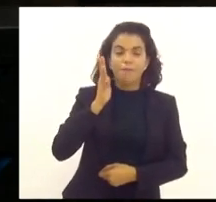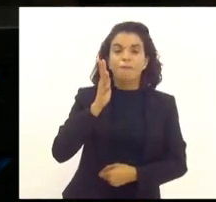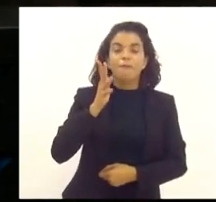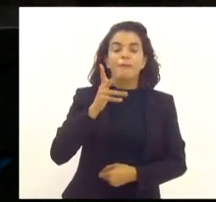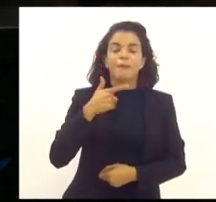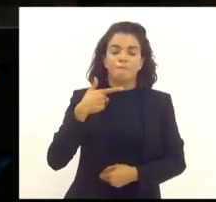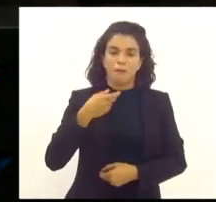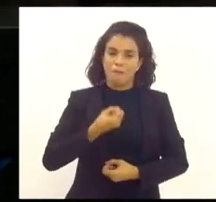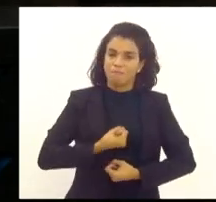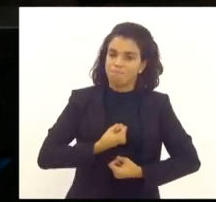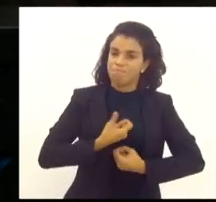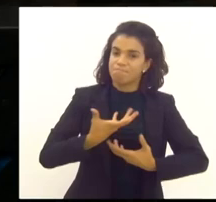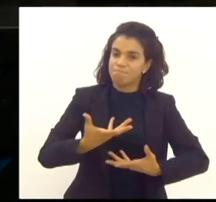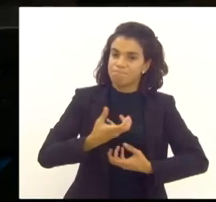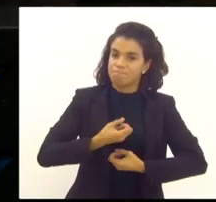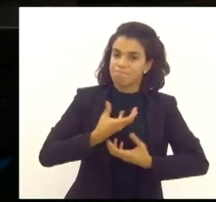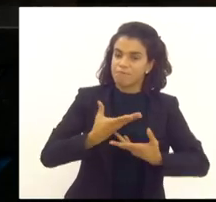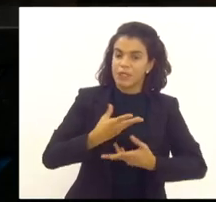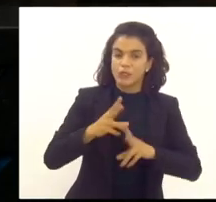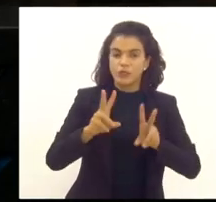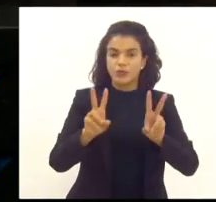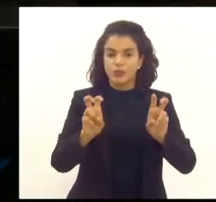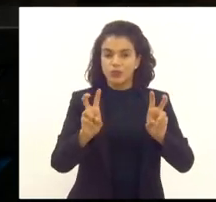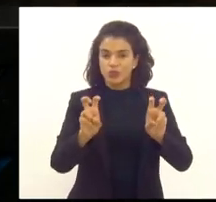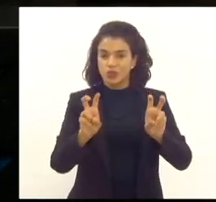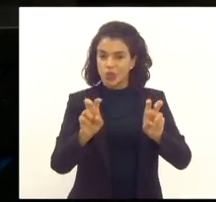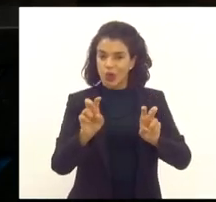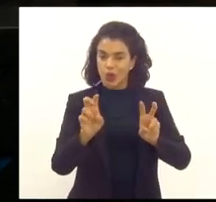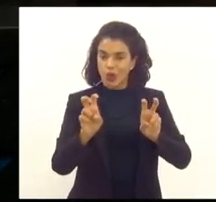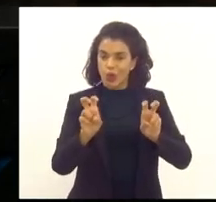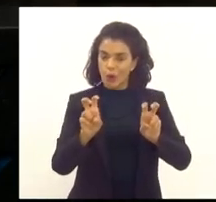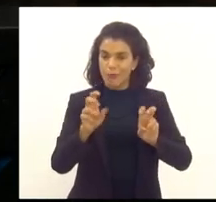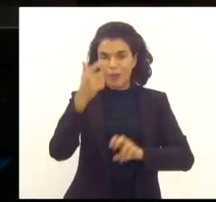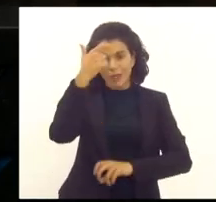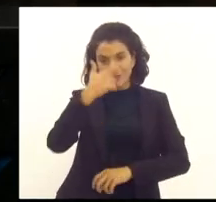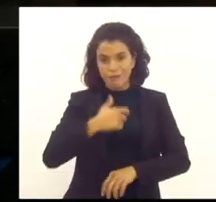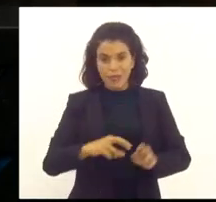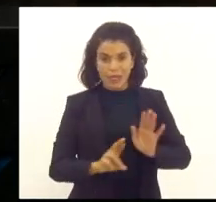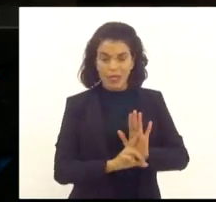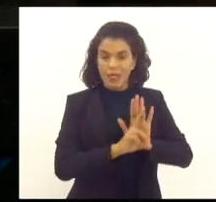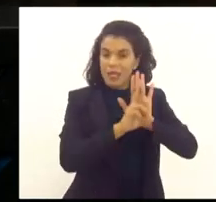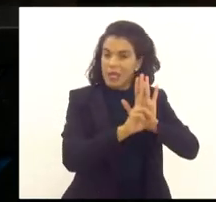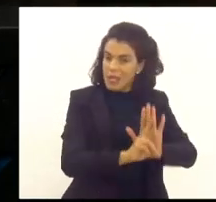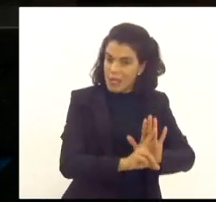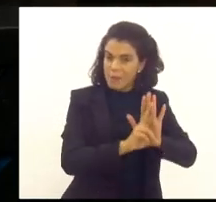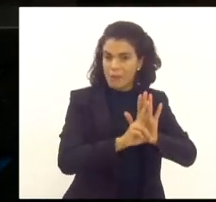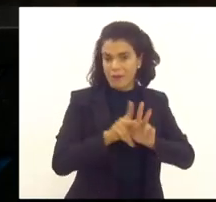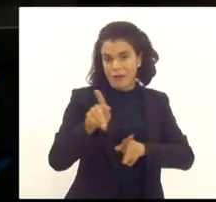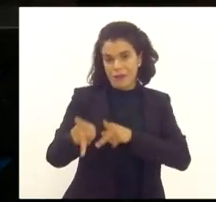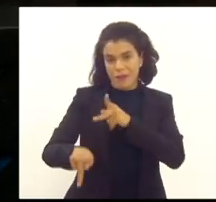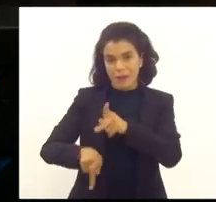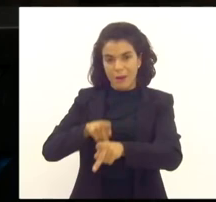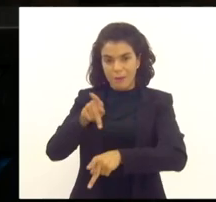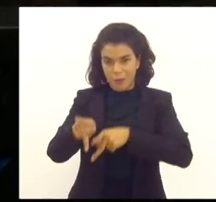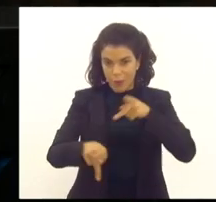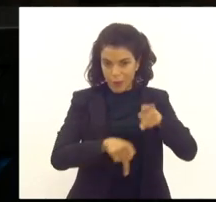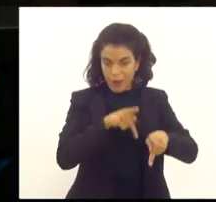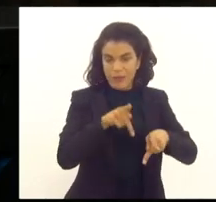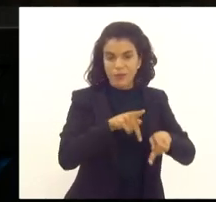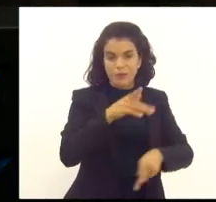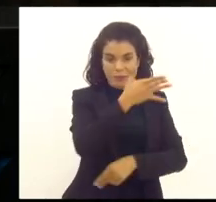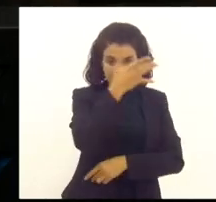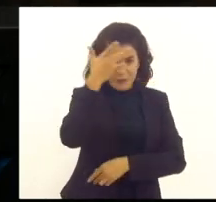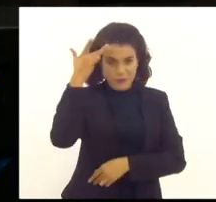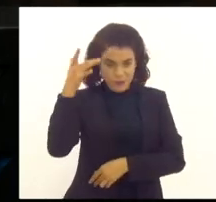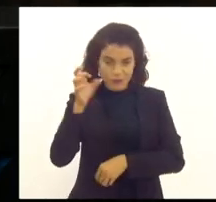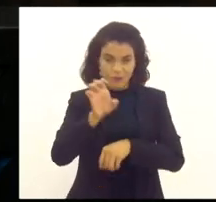pronunciar não somente como representante do povo aqui do Estado